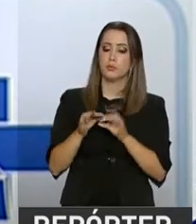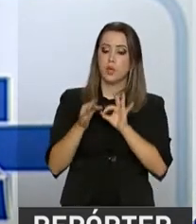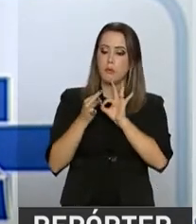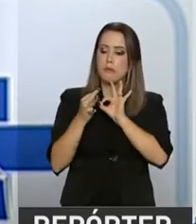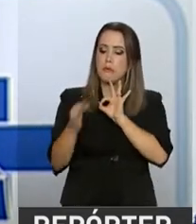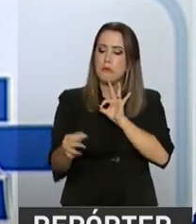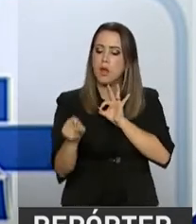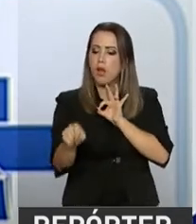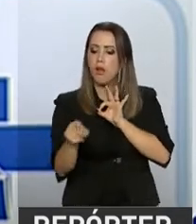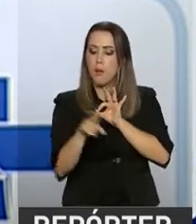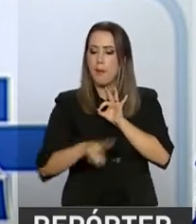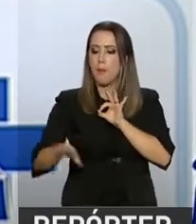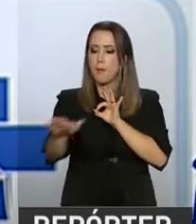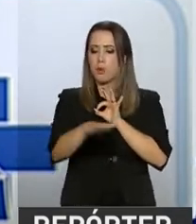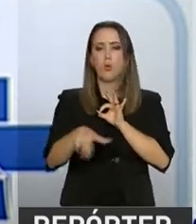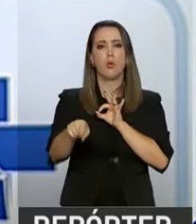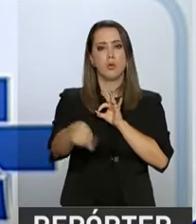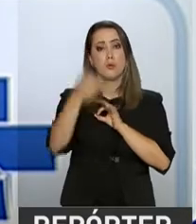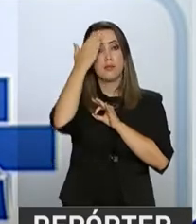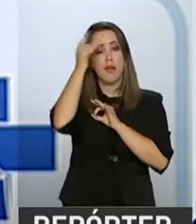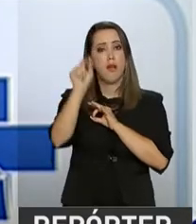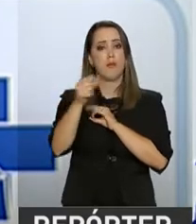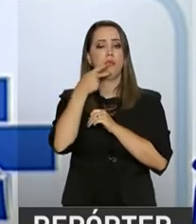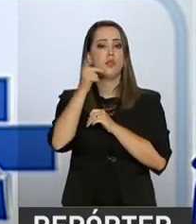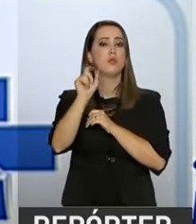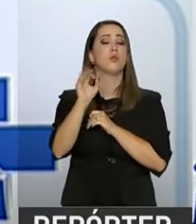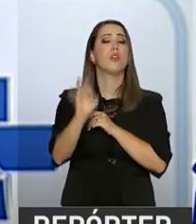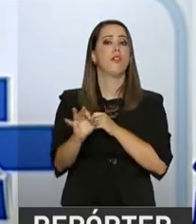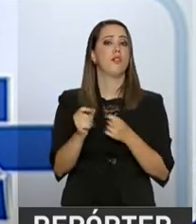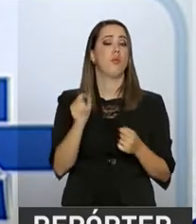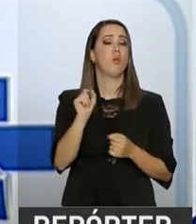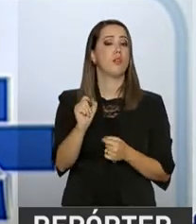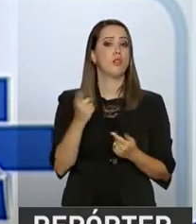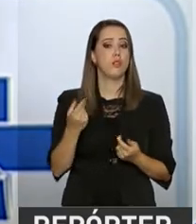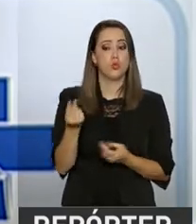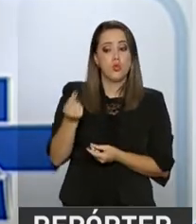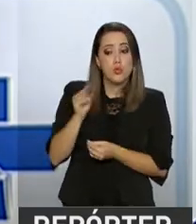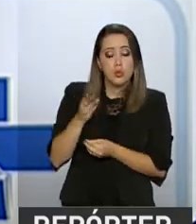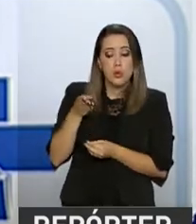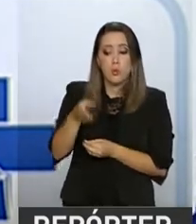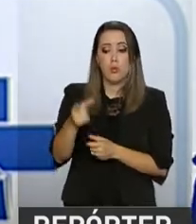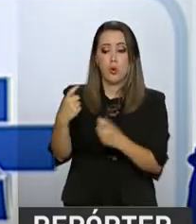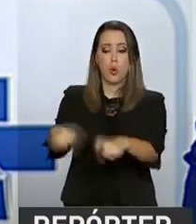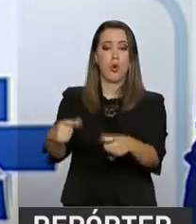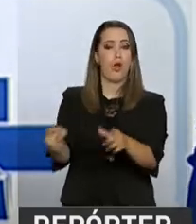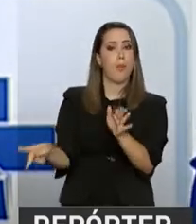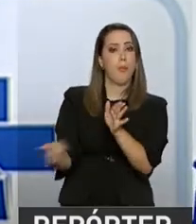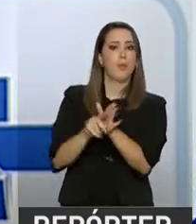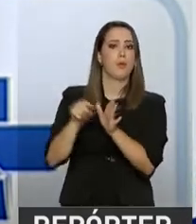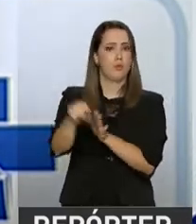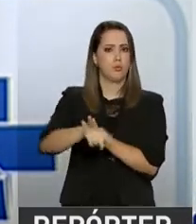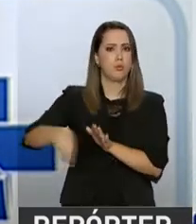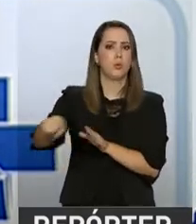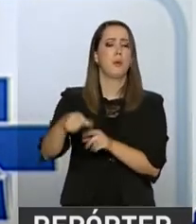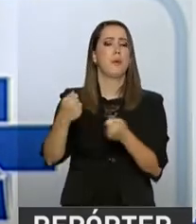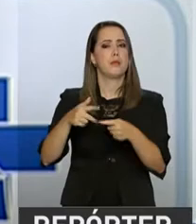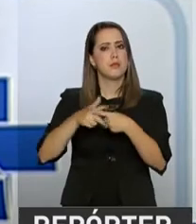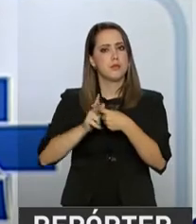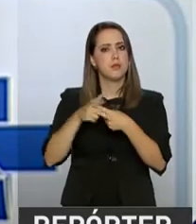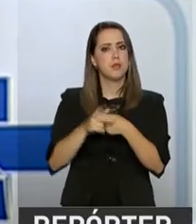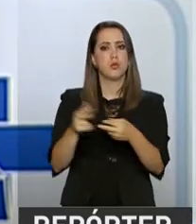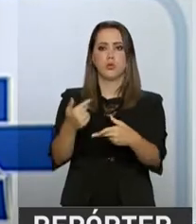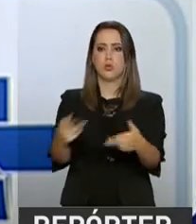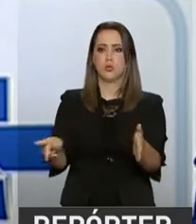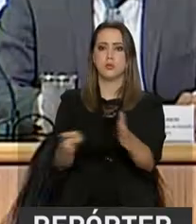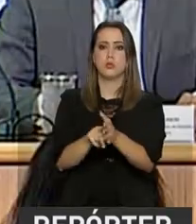ponta, onde as pessoas sabem exatamente do que está se falando. Né? O recurso para aquele posto de saúde, a reforma daquela unidade, o equipamento